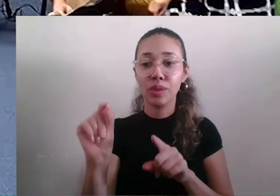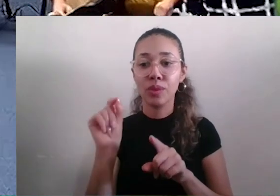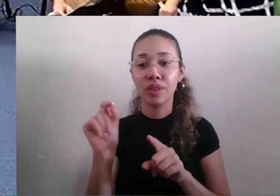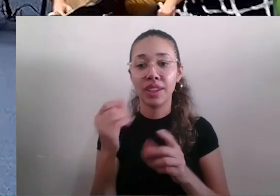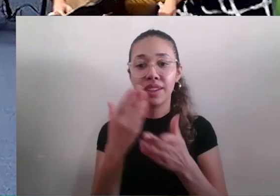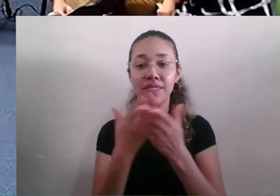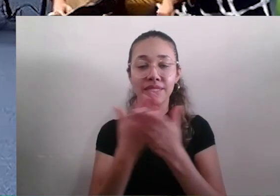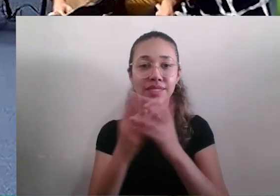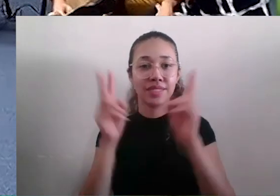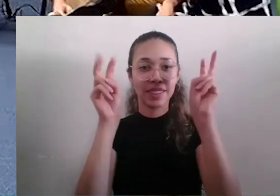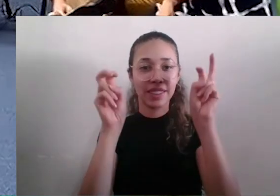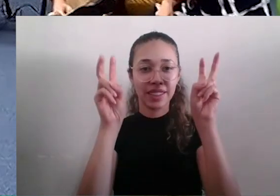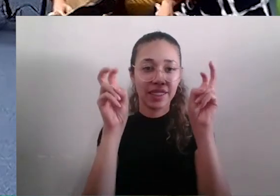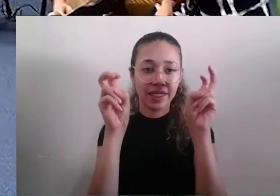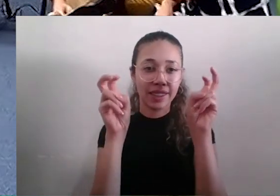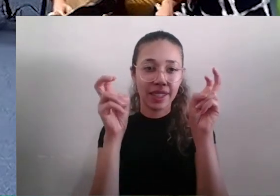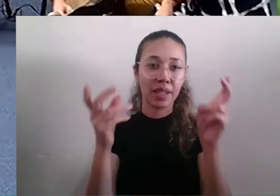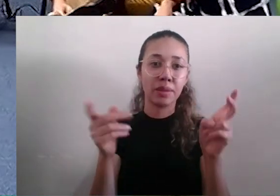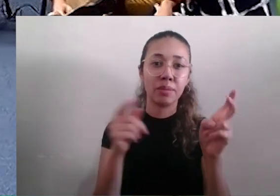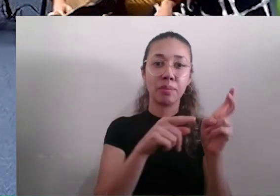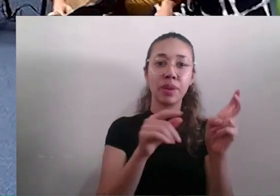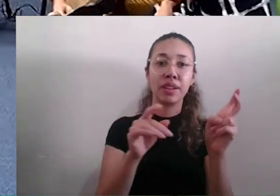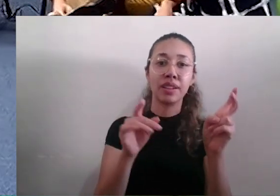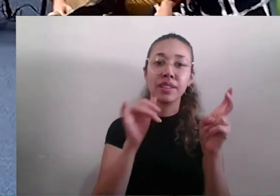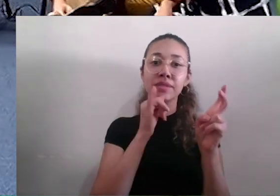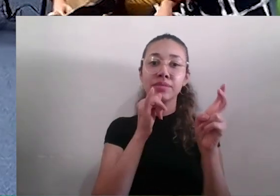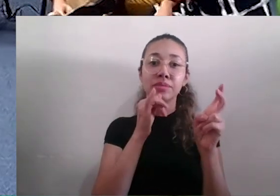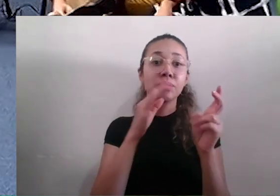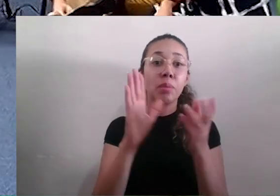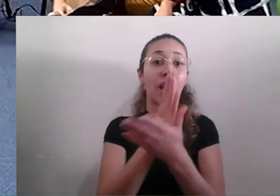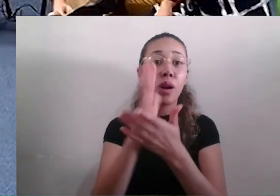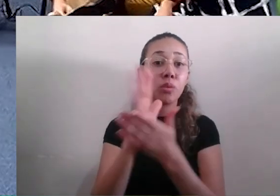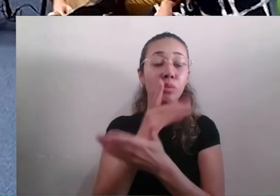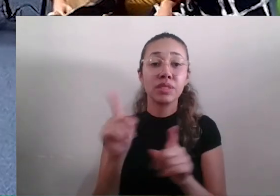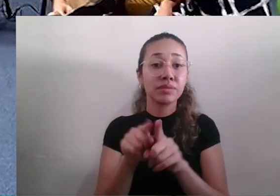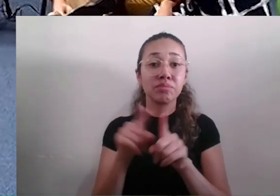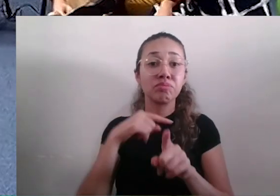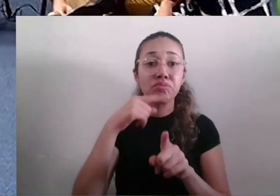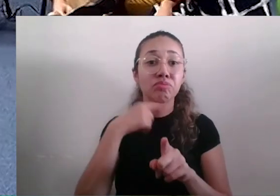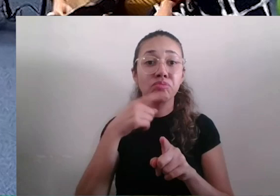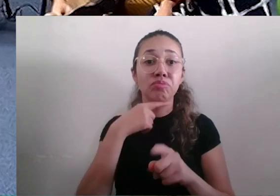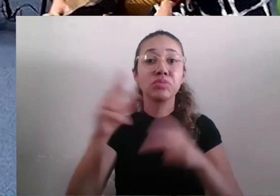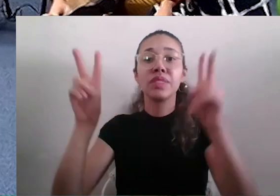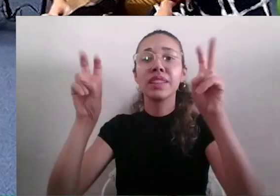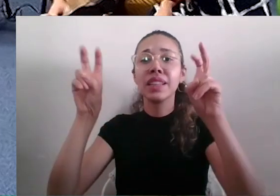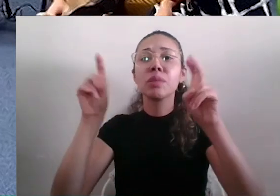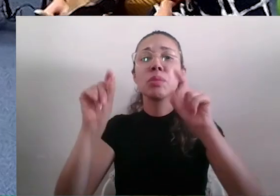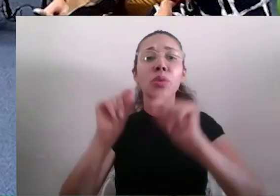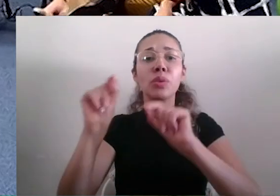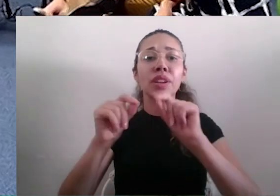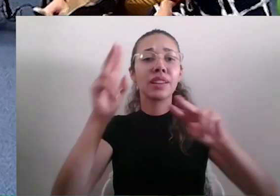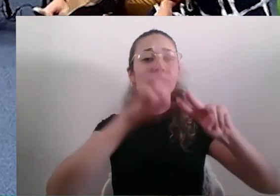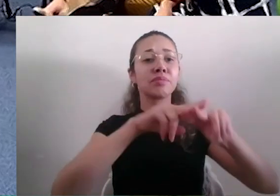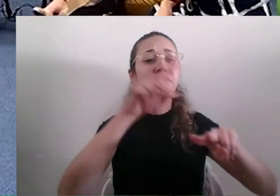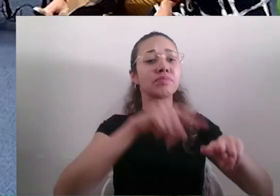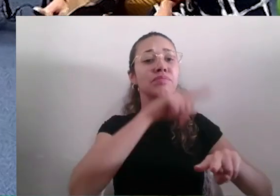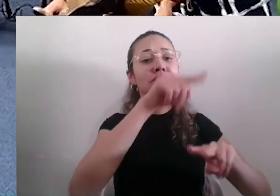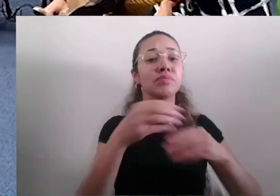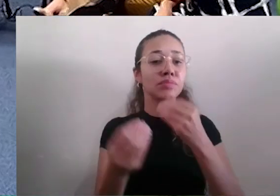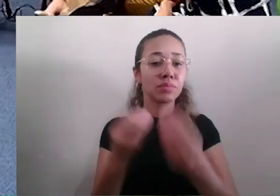escrevem sobre abolicionismo canal também não conseguem explicar que diabo é isso porque aí vem aquela coisa e o